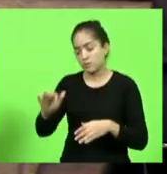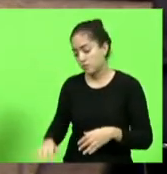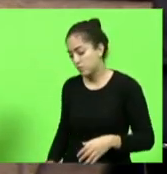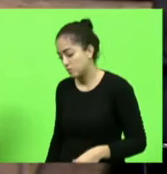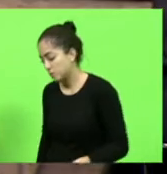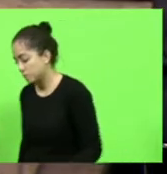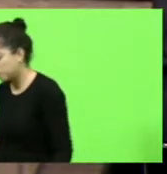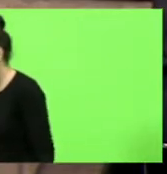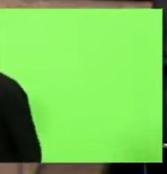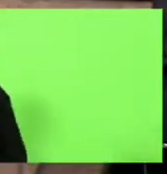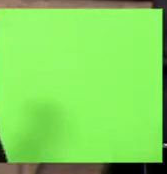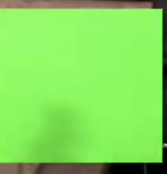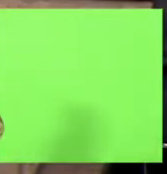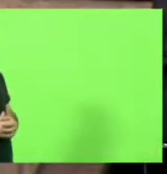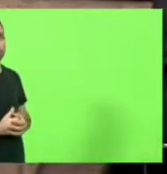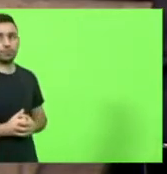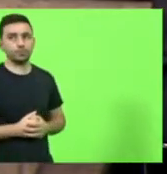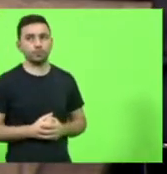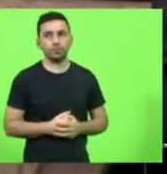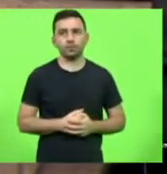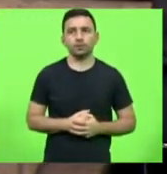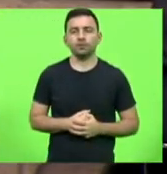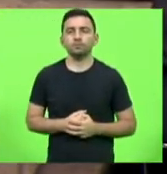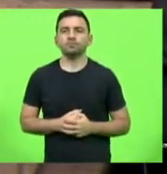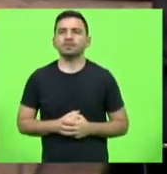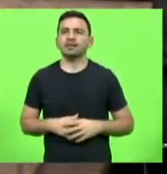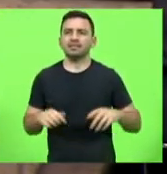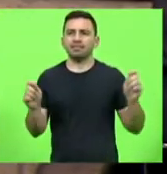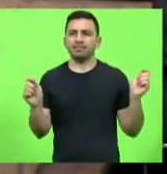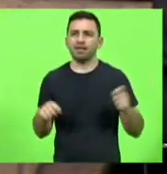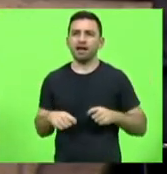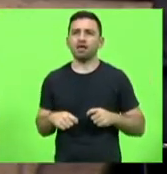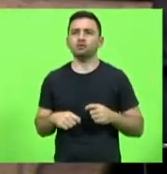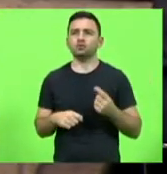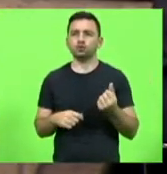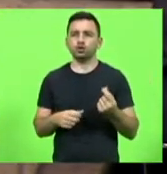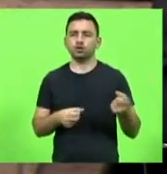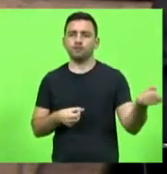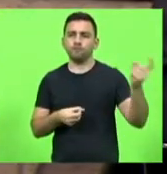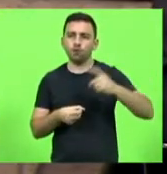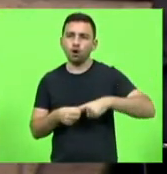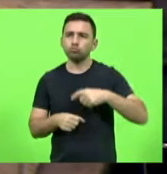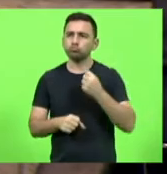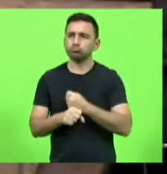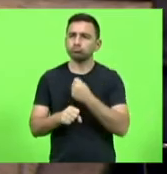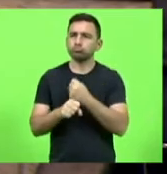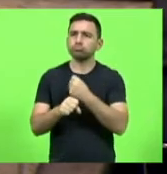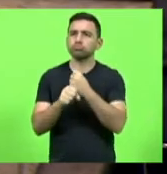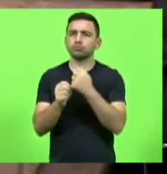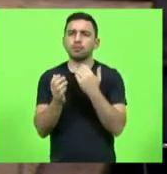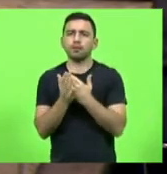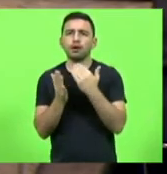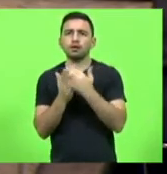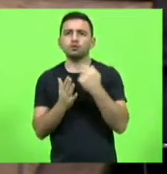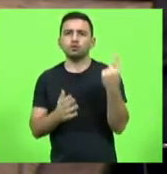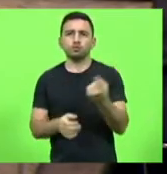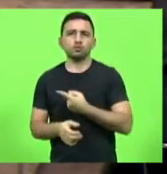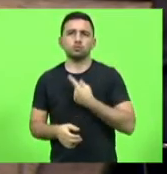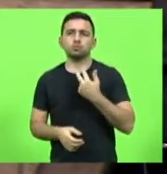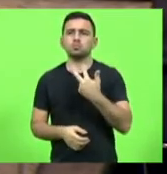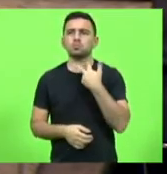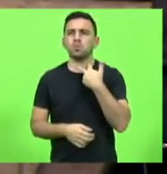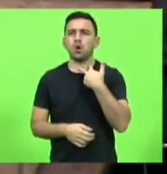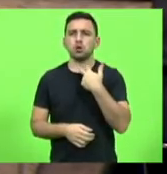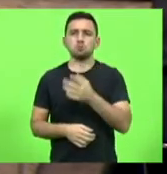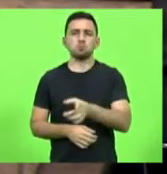esse dinheiro volte e volte em forma de muitas obras que compense Santa Catarina, porque nós não podemos mais ficar aqui